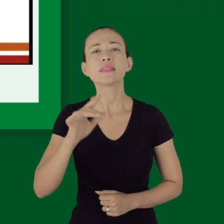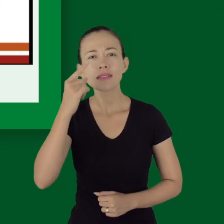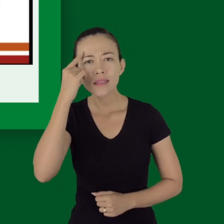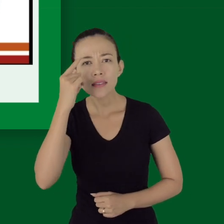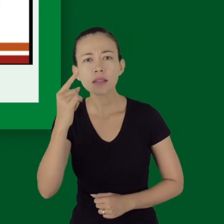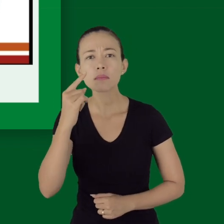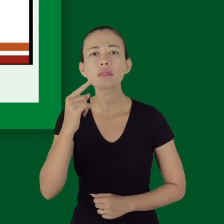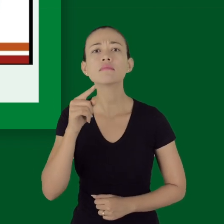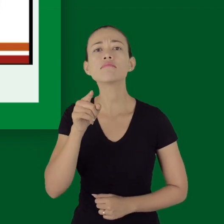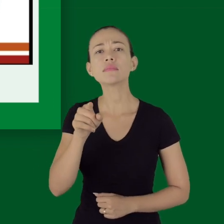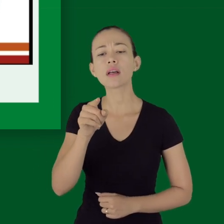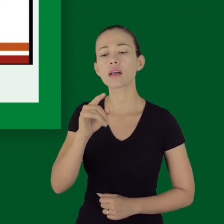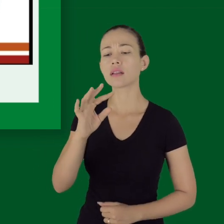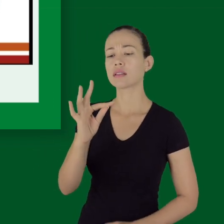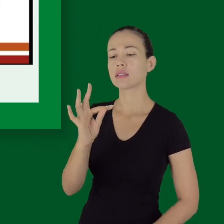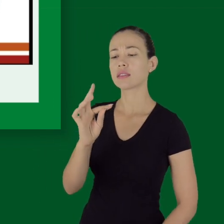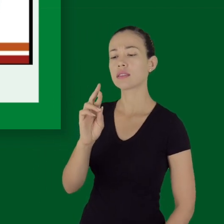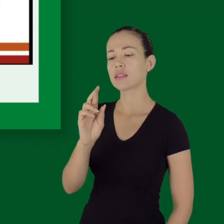cervical.